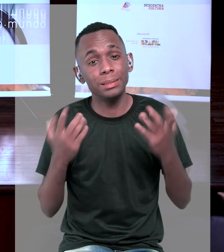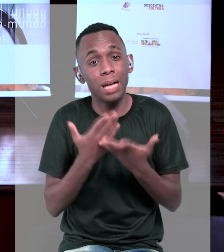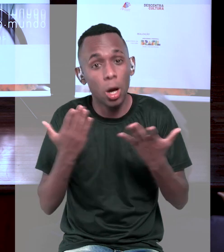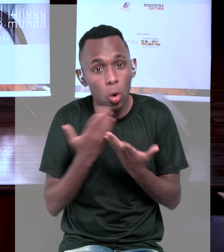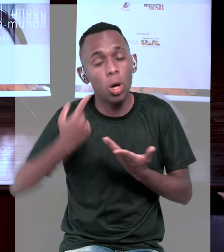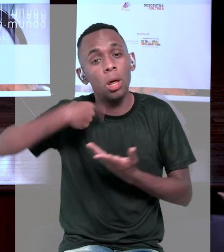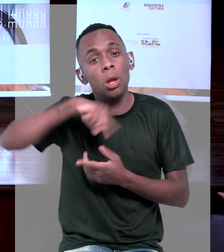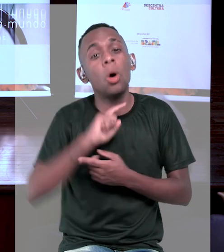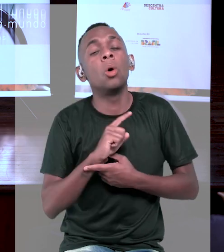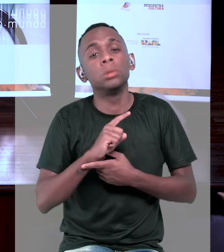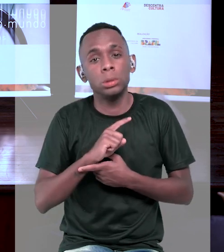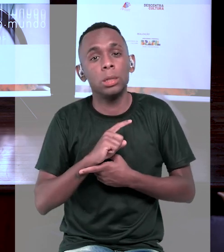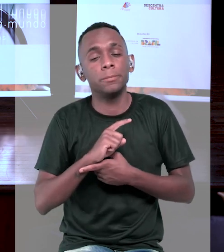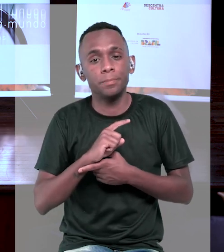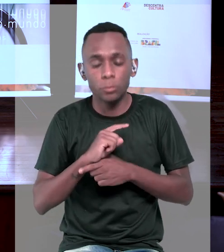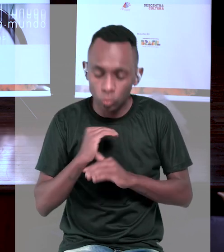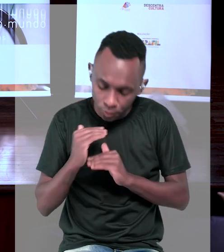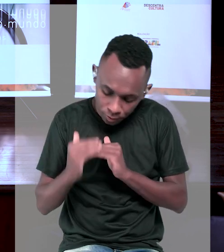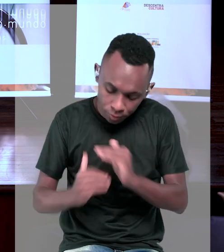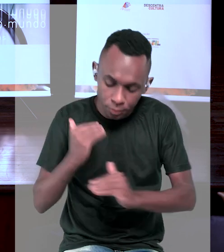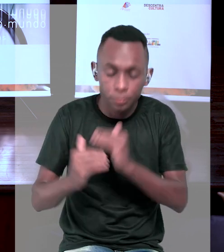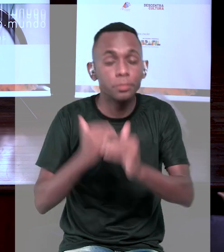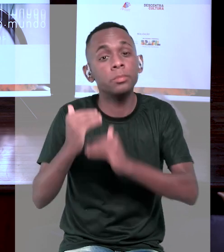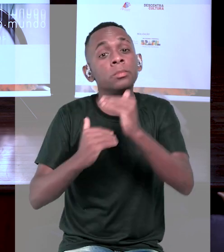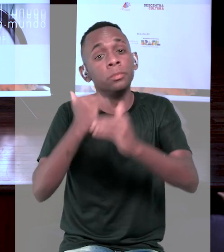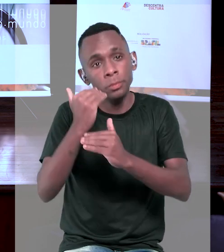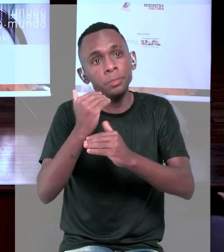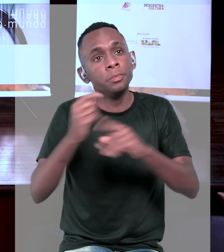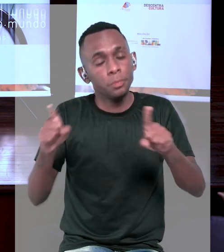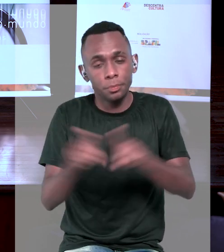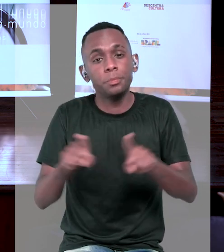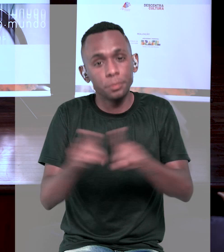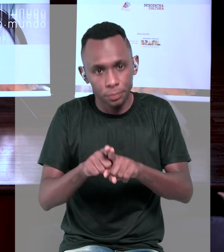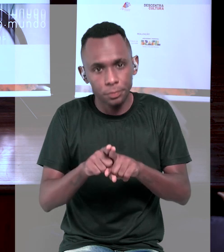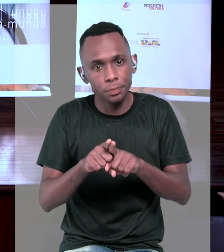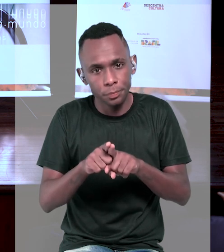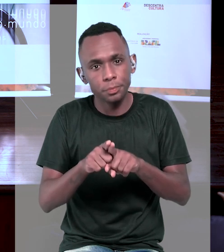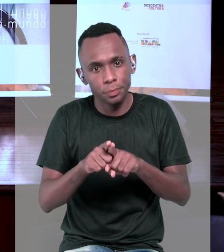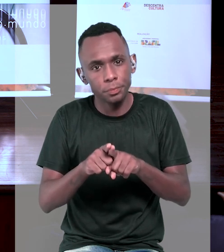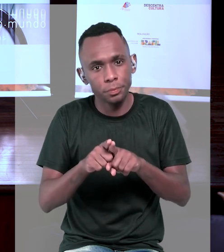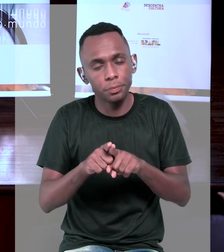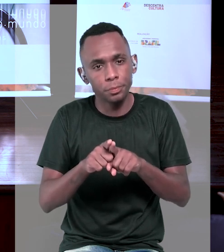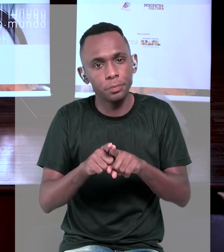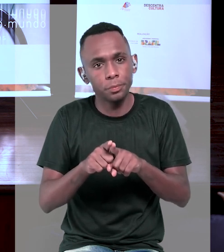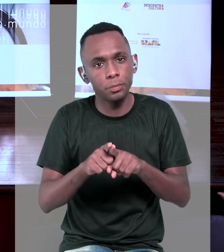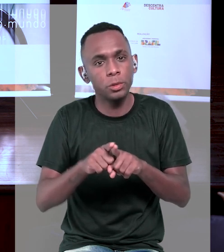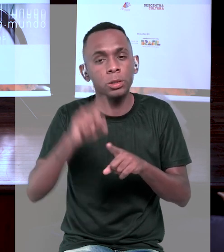numa escala que também, essa sim, nunca foi vista